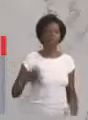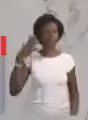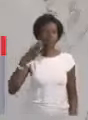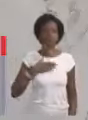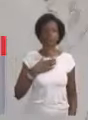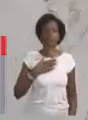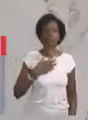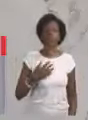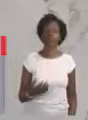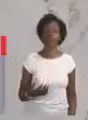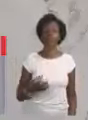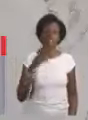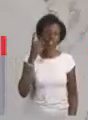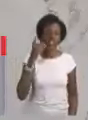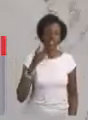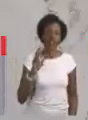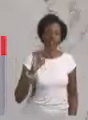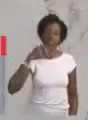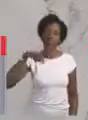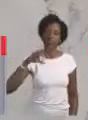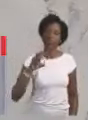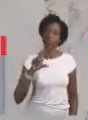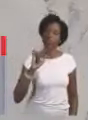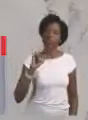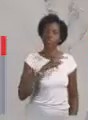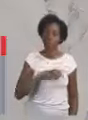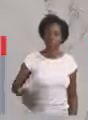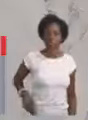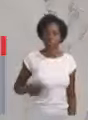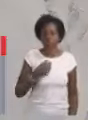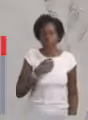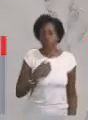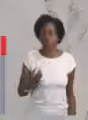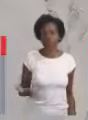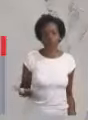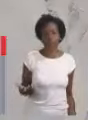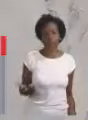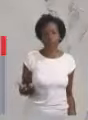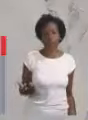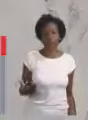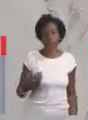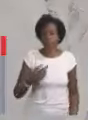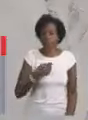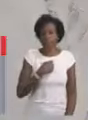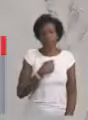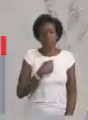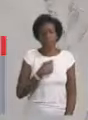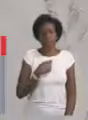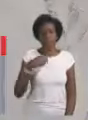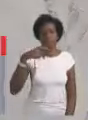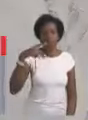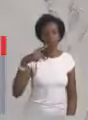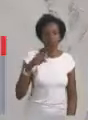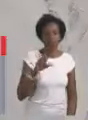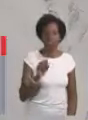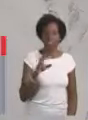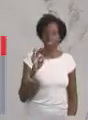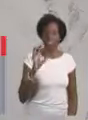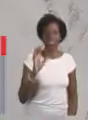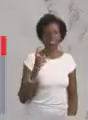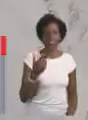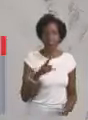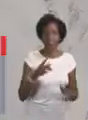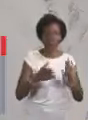minha o meu pronunciamento o deputado violas Presidente ou o primeiro eu não sou do PSP Não tenho